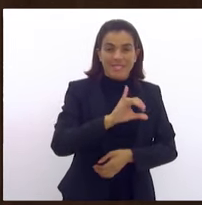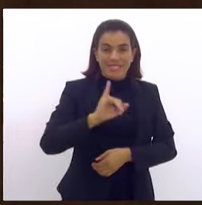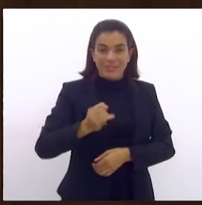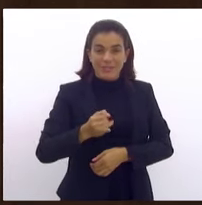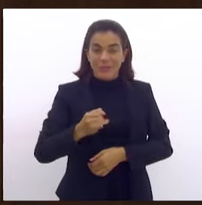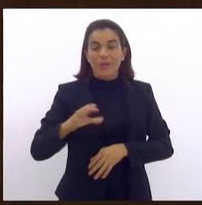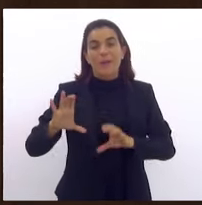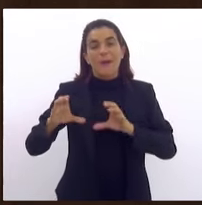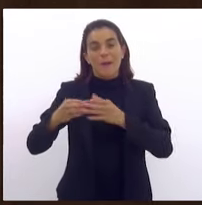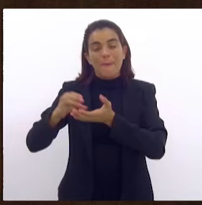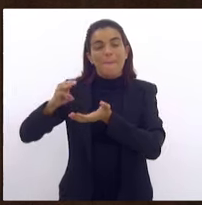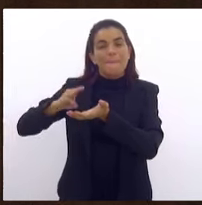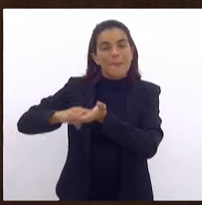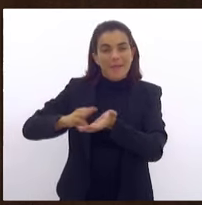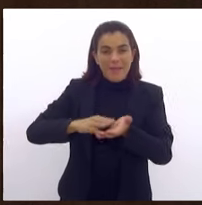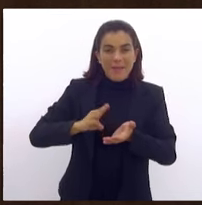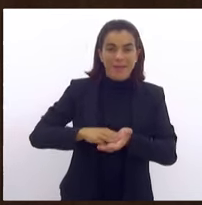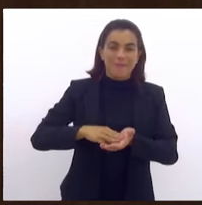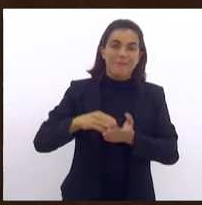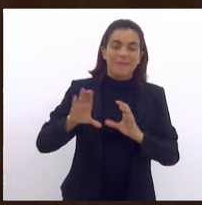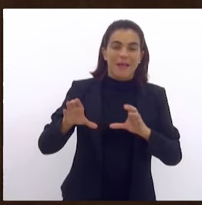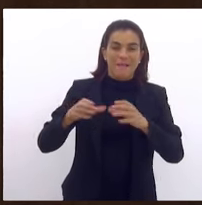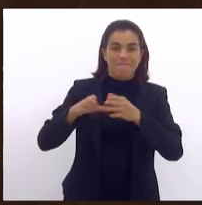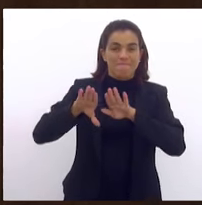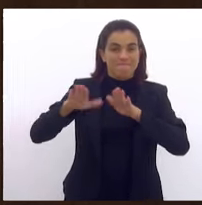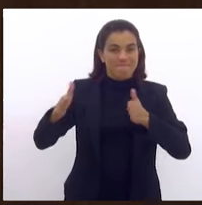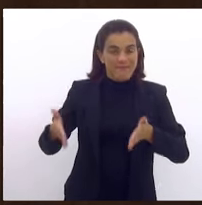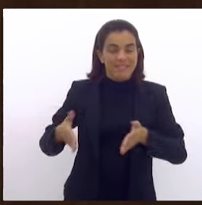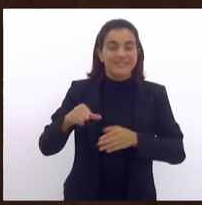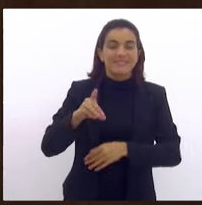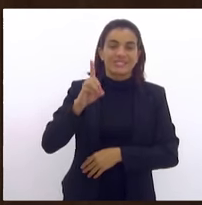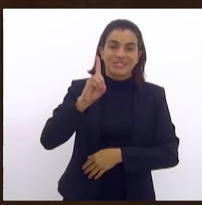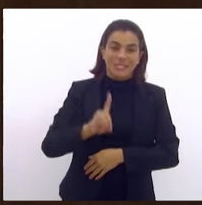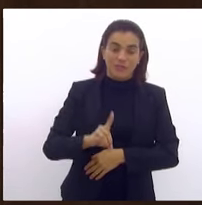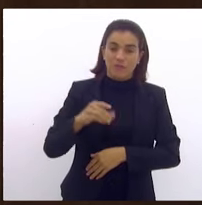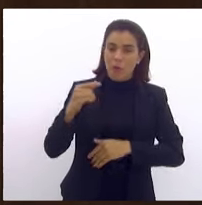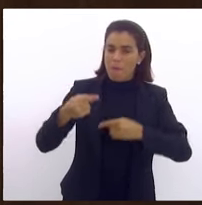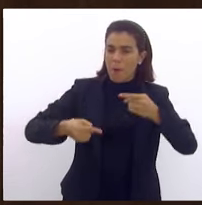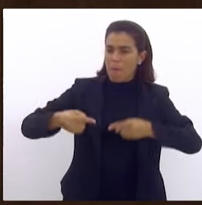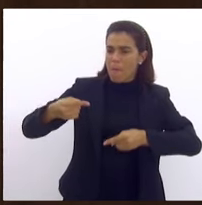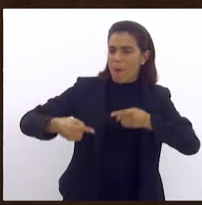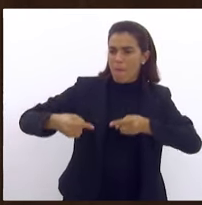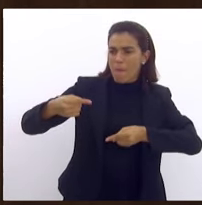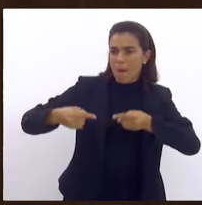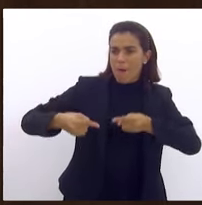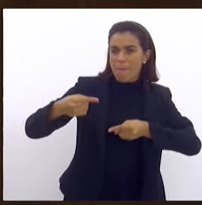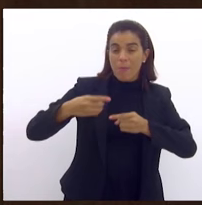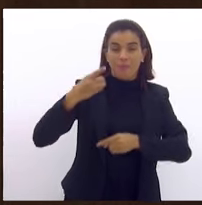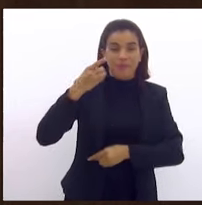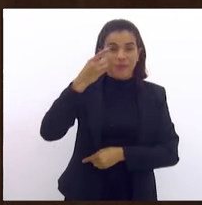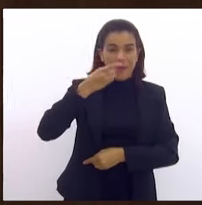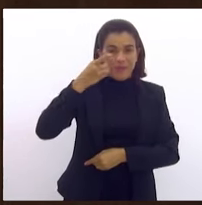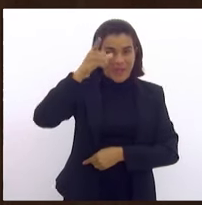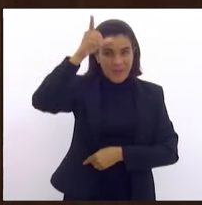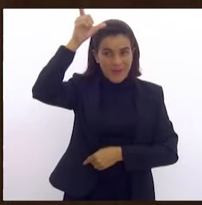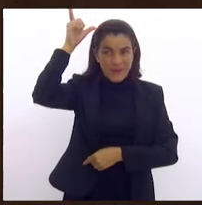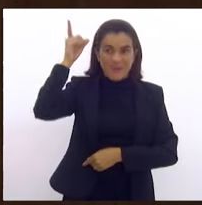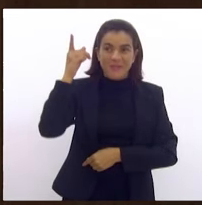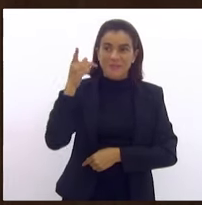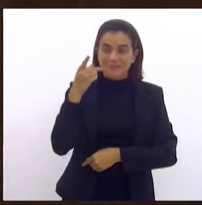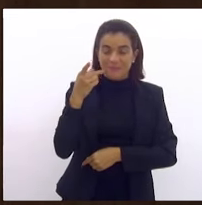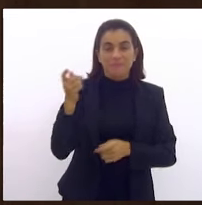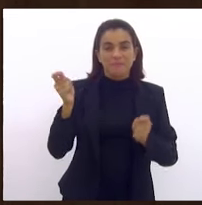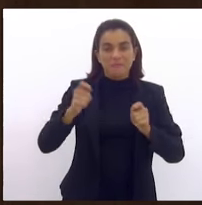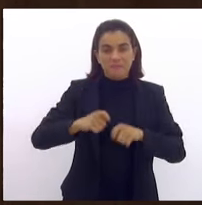mesa diretora do Parlamento Juvenil, e foi um debate de alto nível. O Luiz Paulo está aqui, nosso deputado, decano,